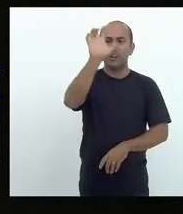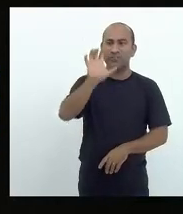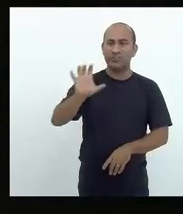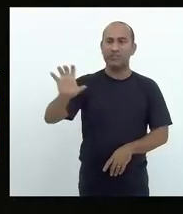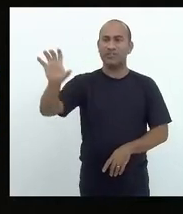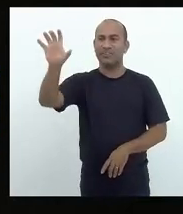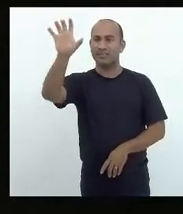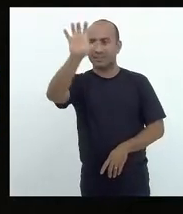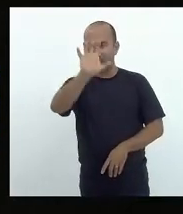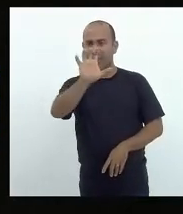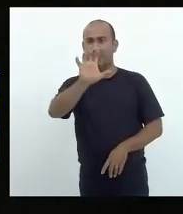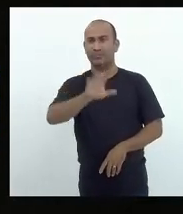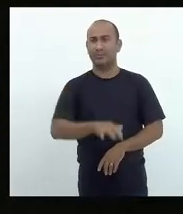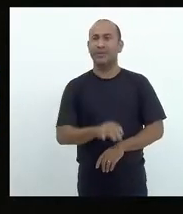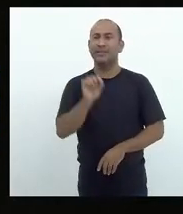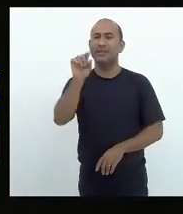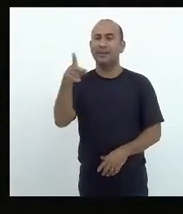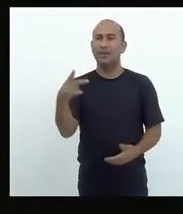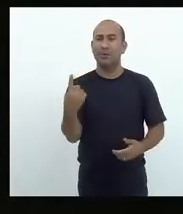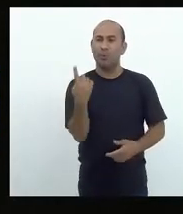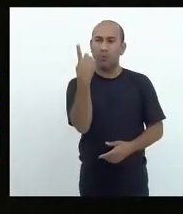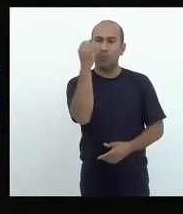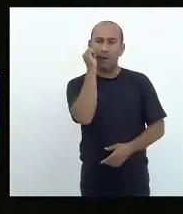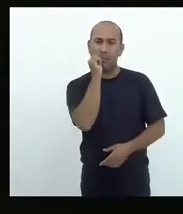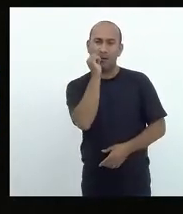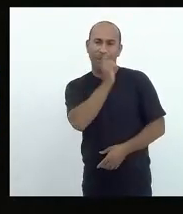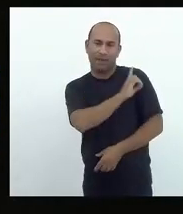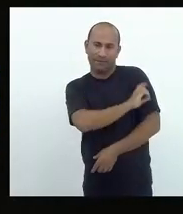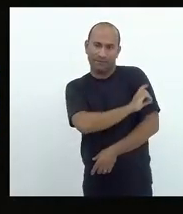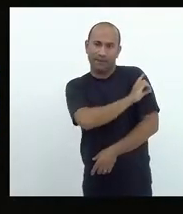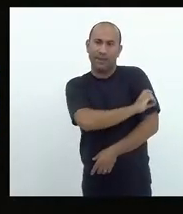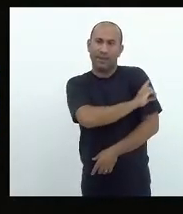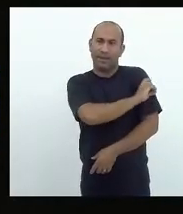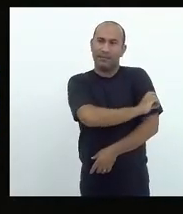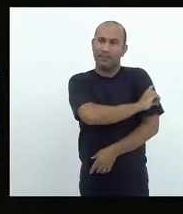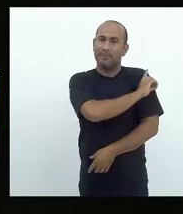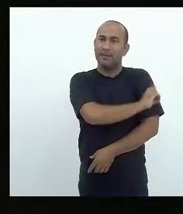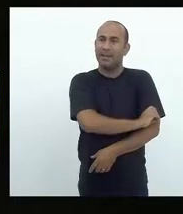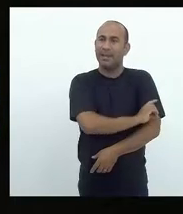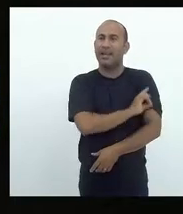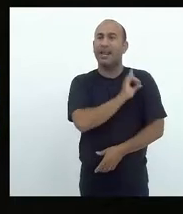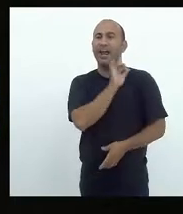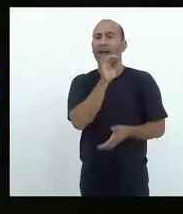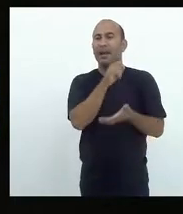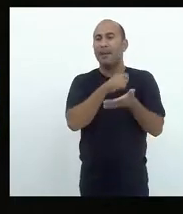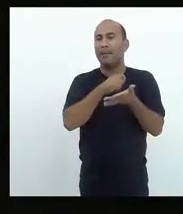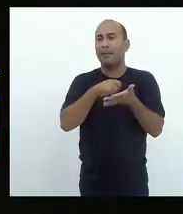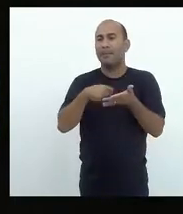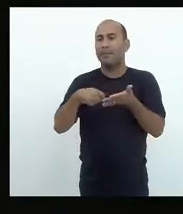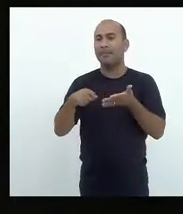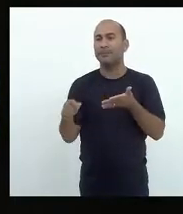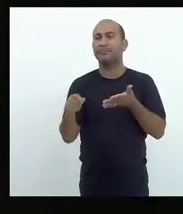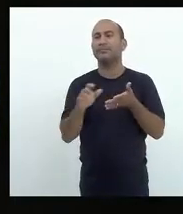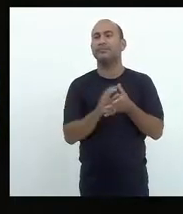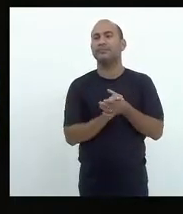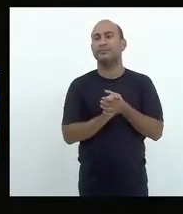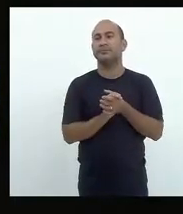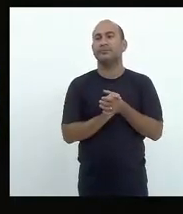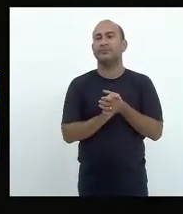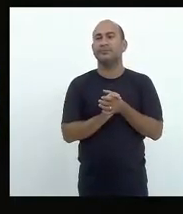no Nordeste que uma enfermeira, né, escreveu esse projeto e